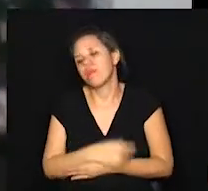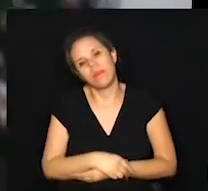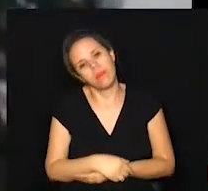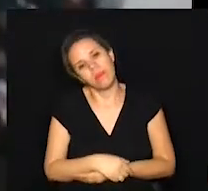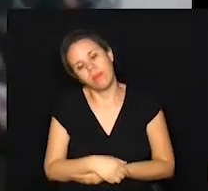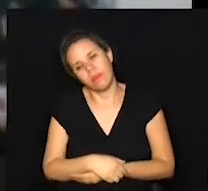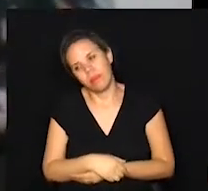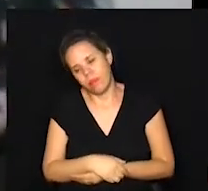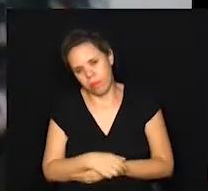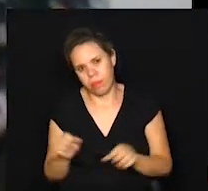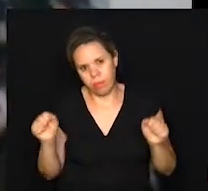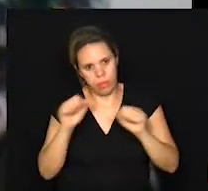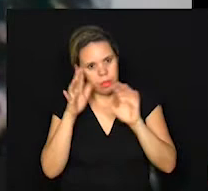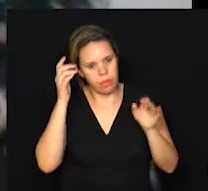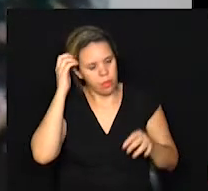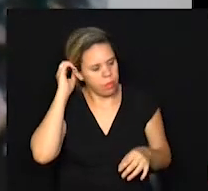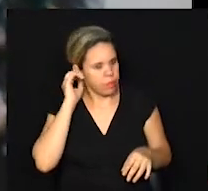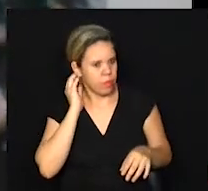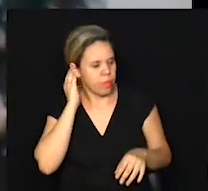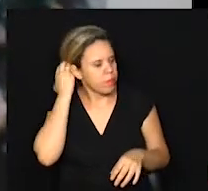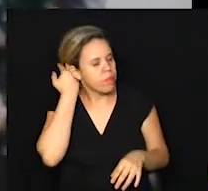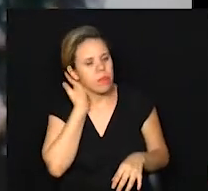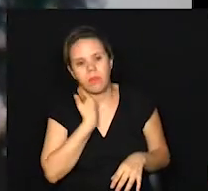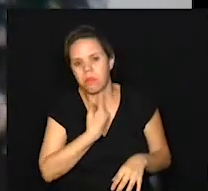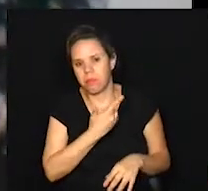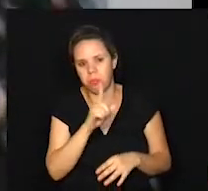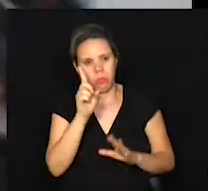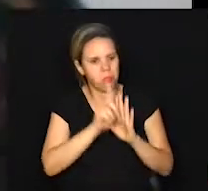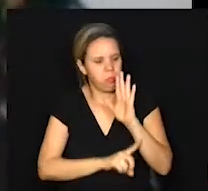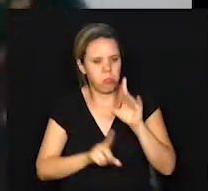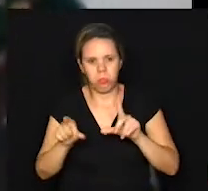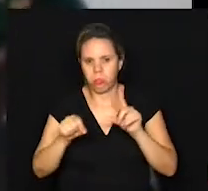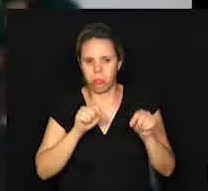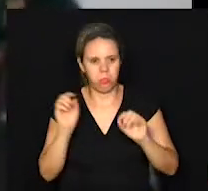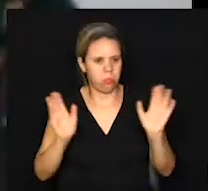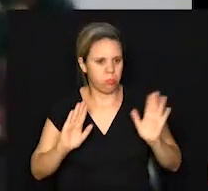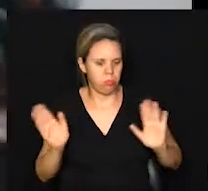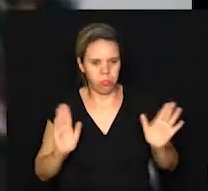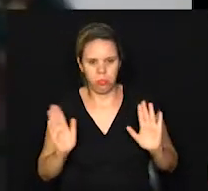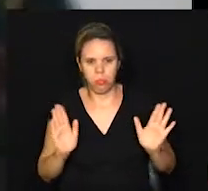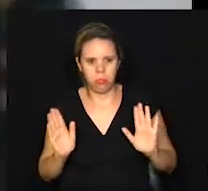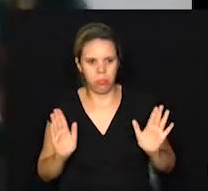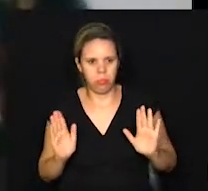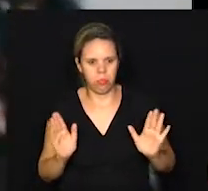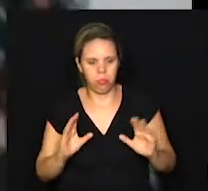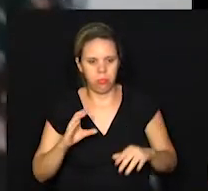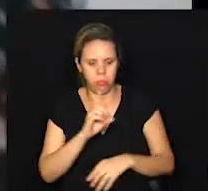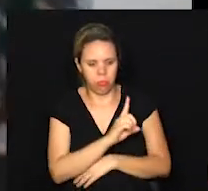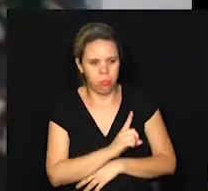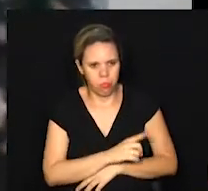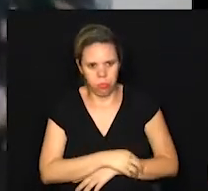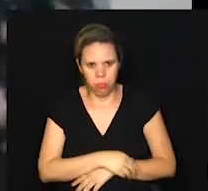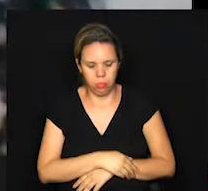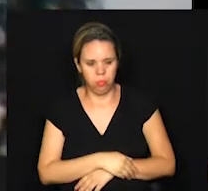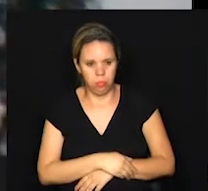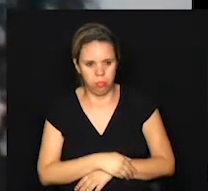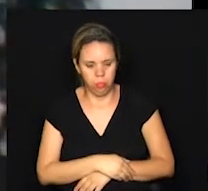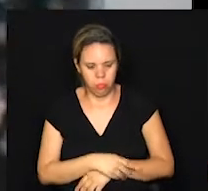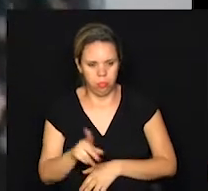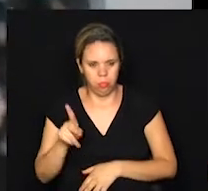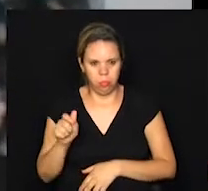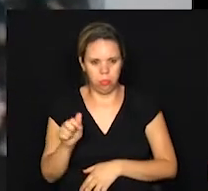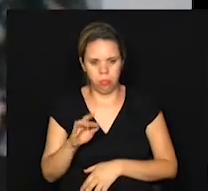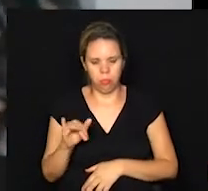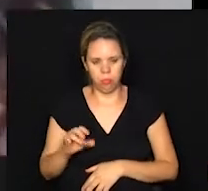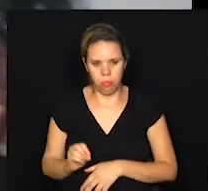Mas ficou muito claro que eu não tinha direito a escolher ou não ser coordenadora do Campus Paraíso, porque o que